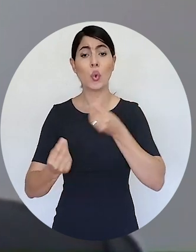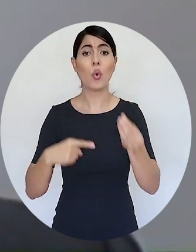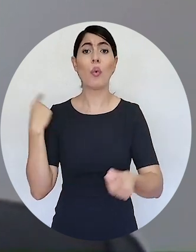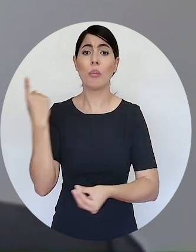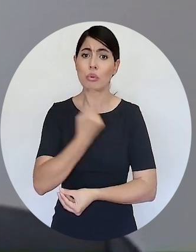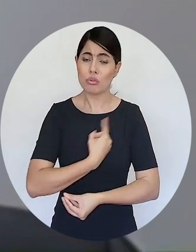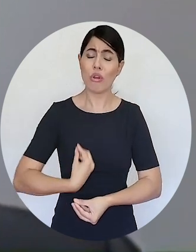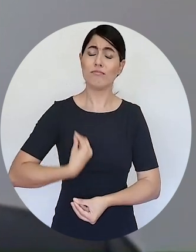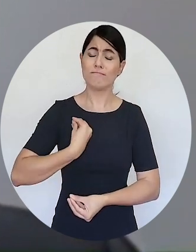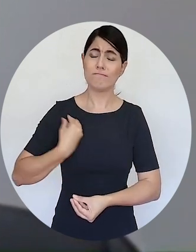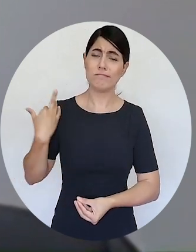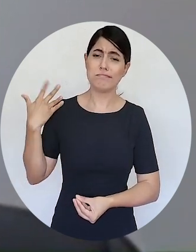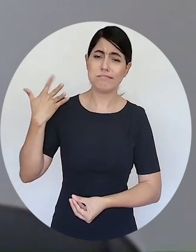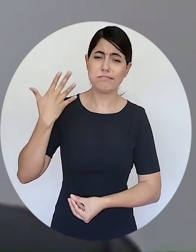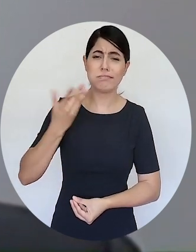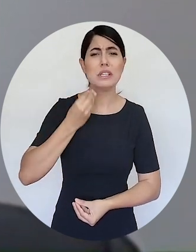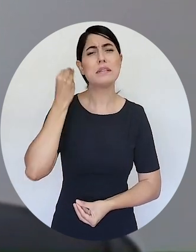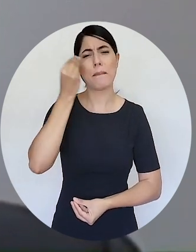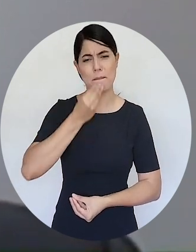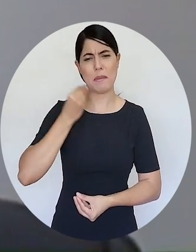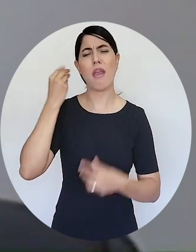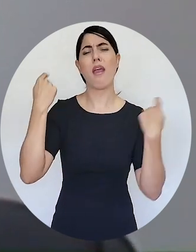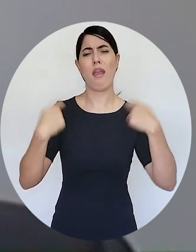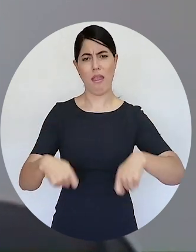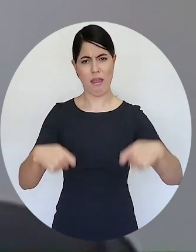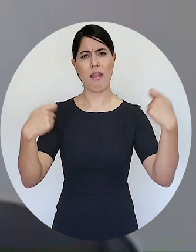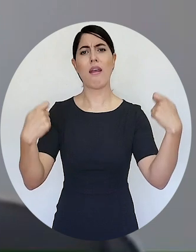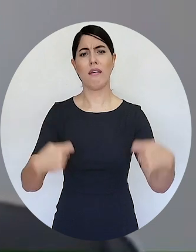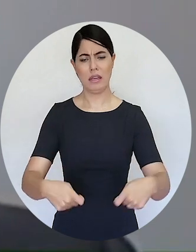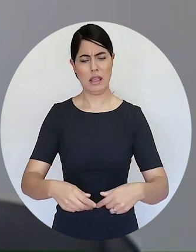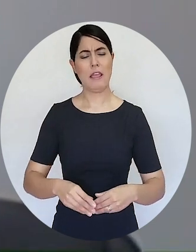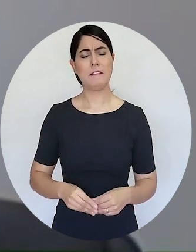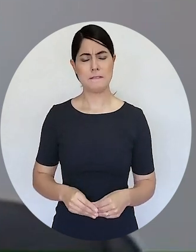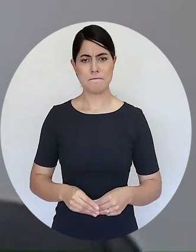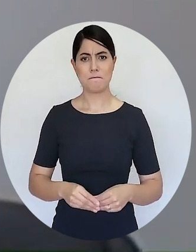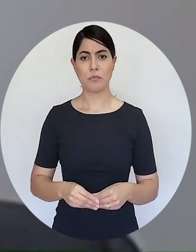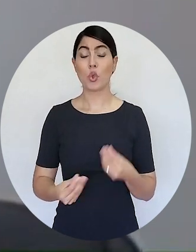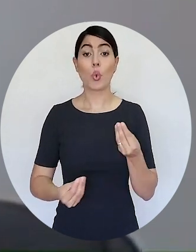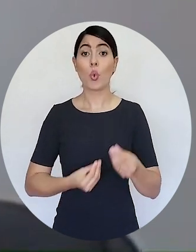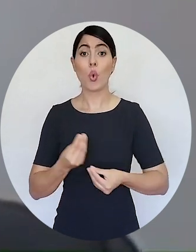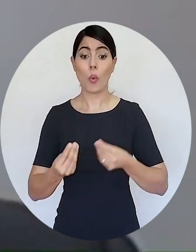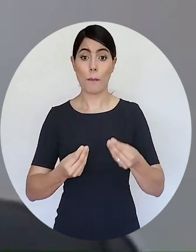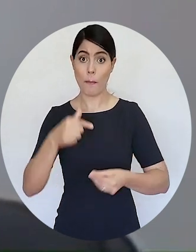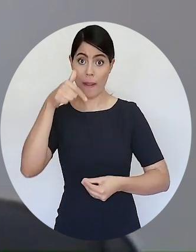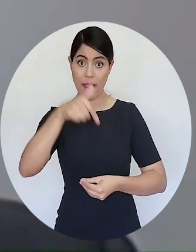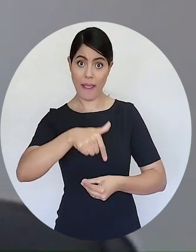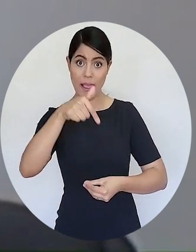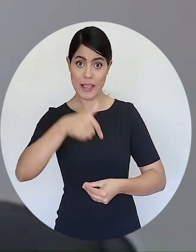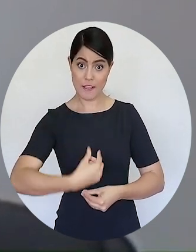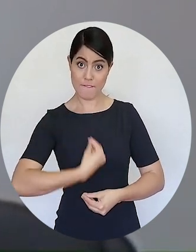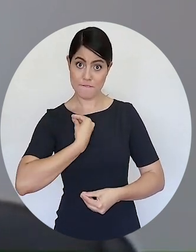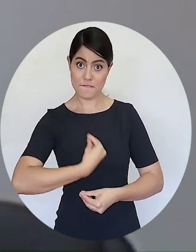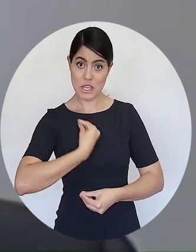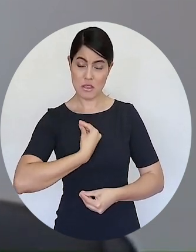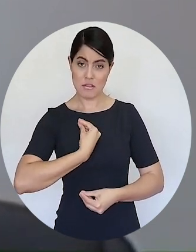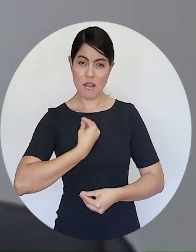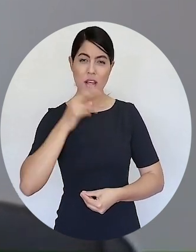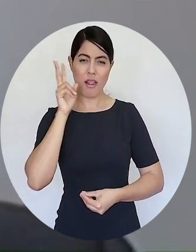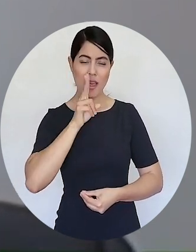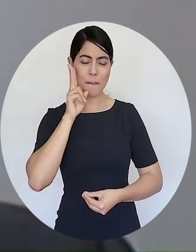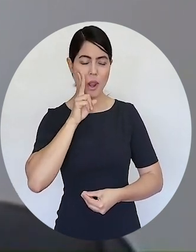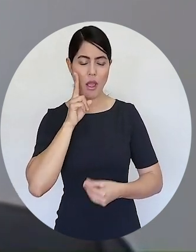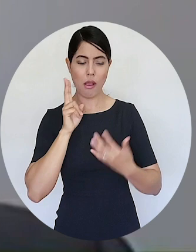que vivenciamos. Na vida é preciso ter a visão pelo para-brisas, mas